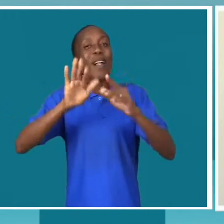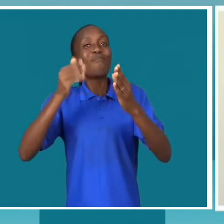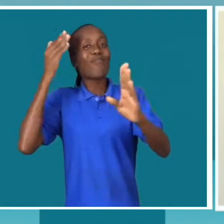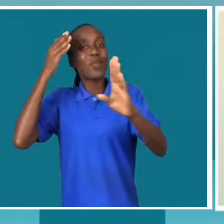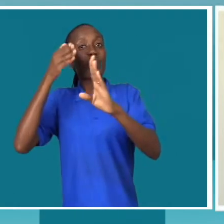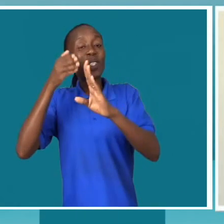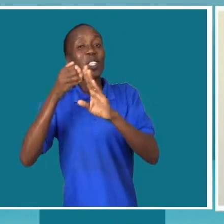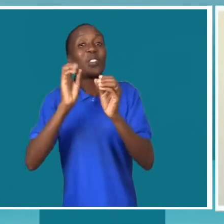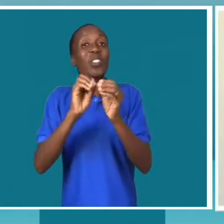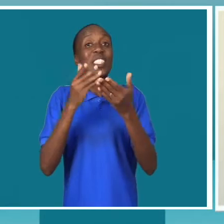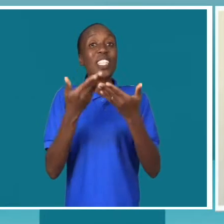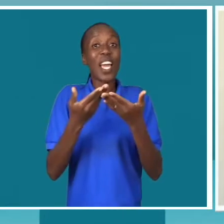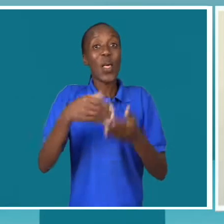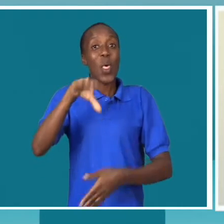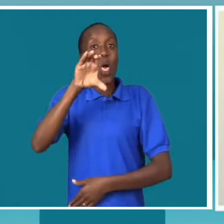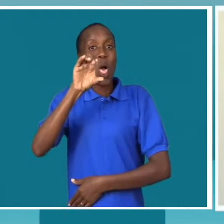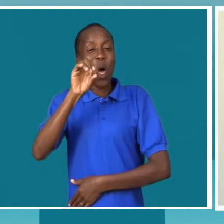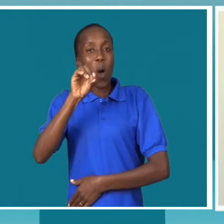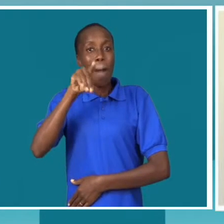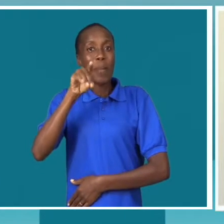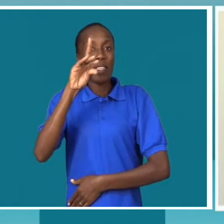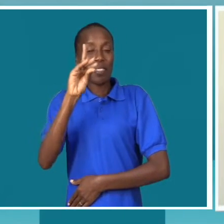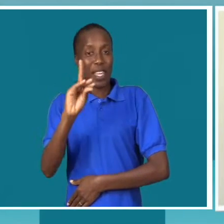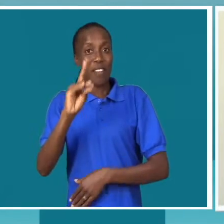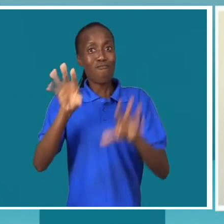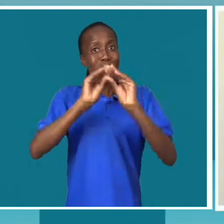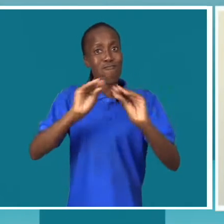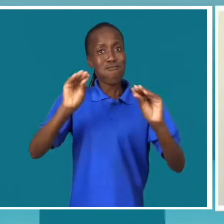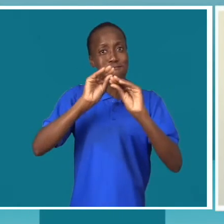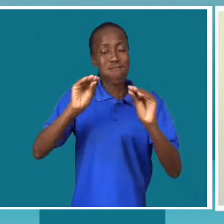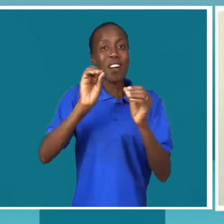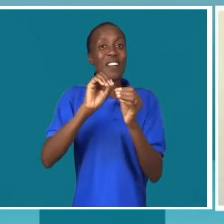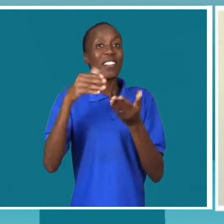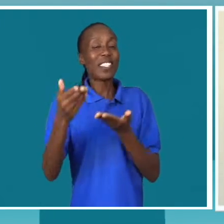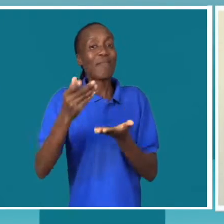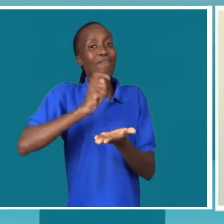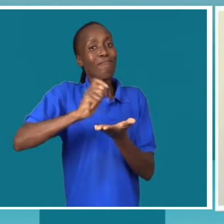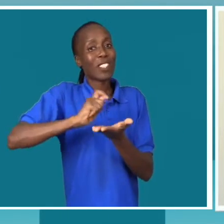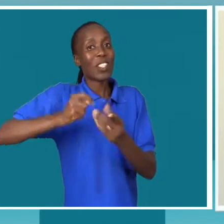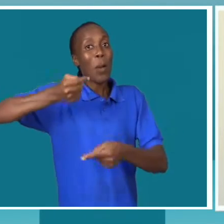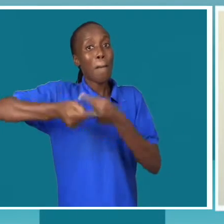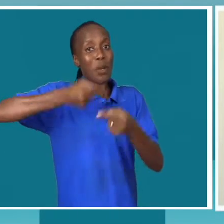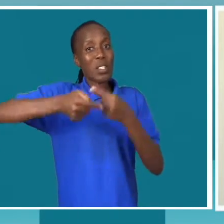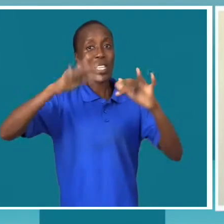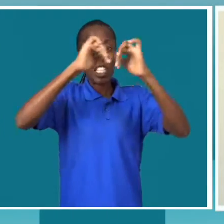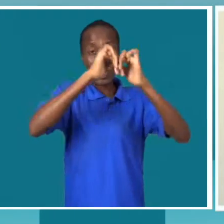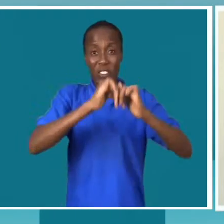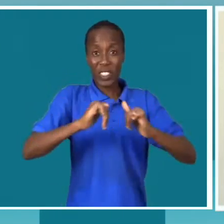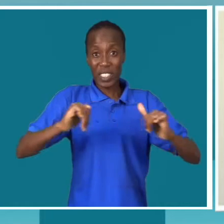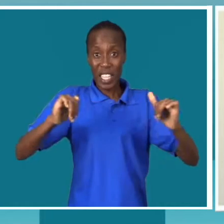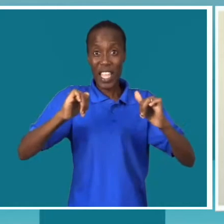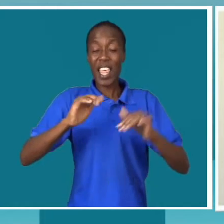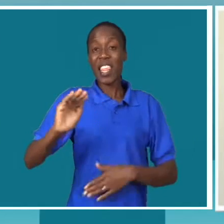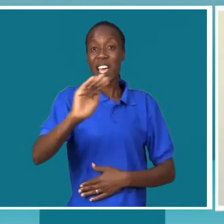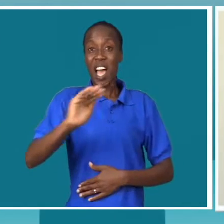como principal objetivo dotar as OPDs de capacidades no desenho de projetos,